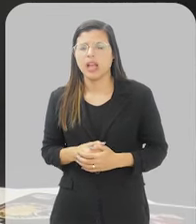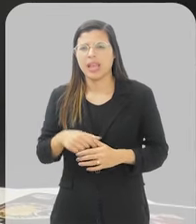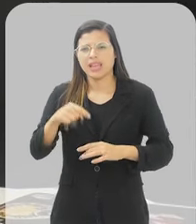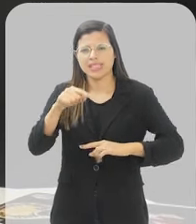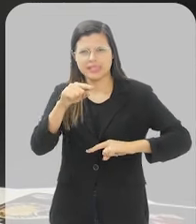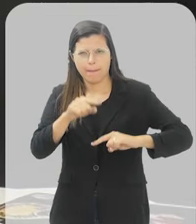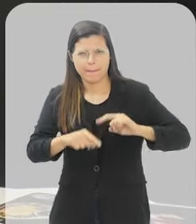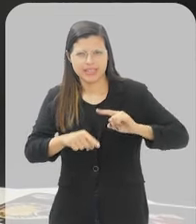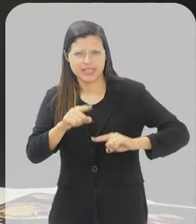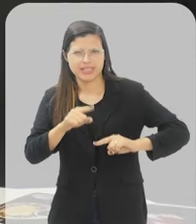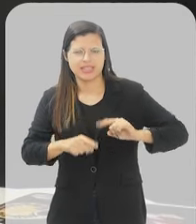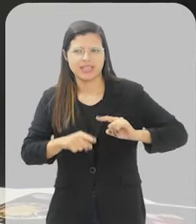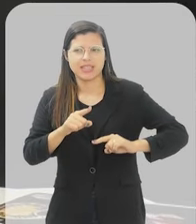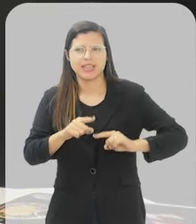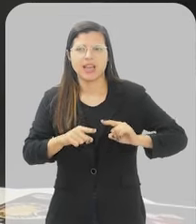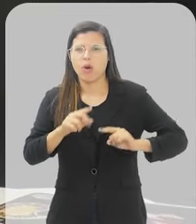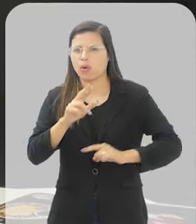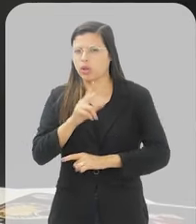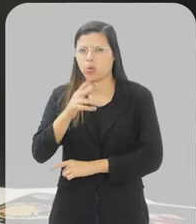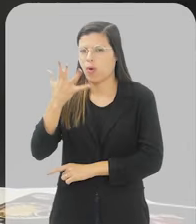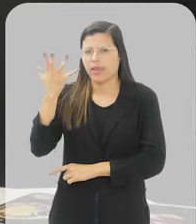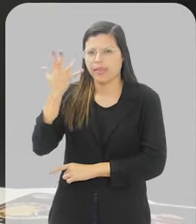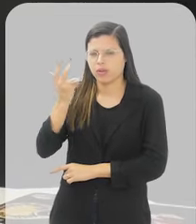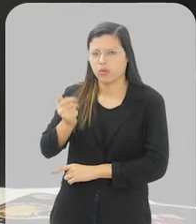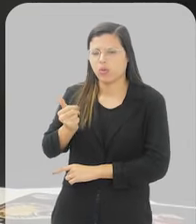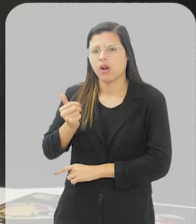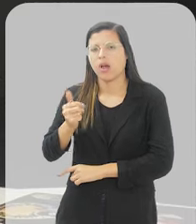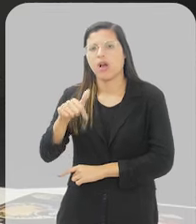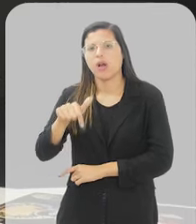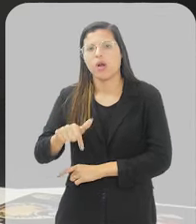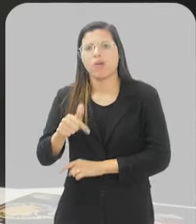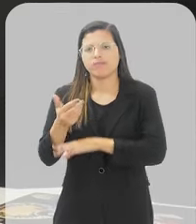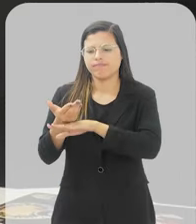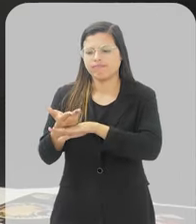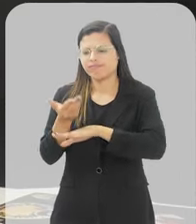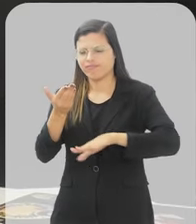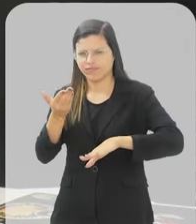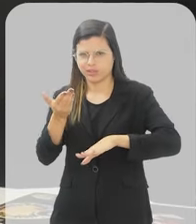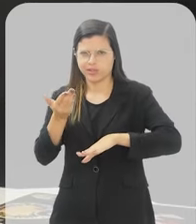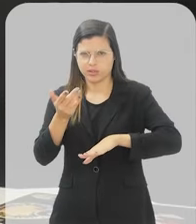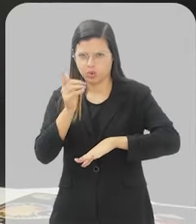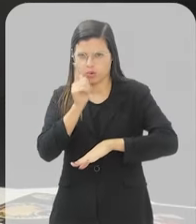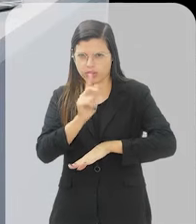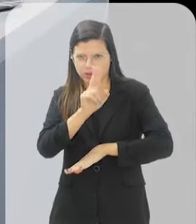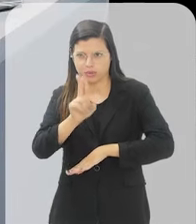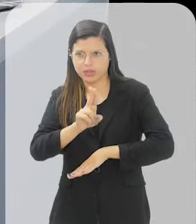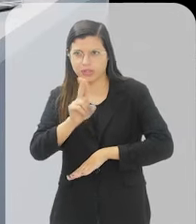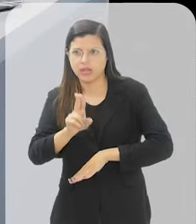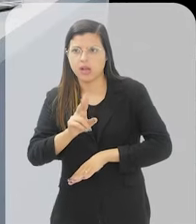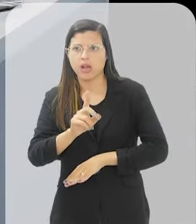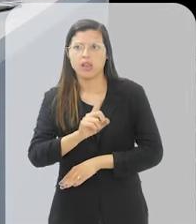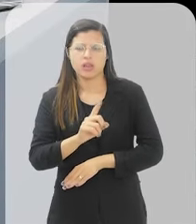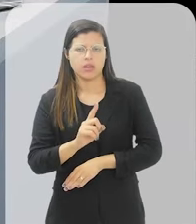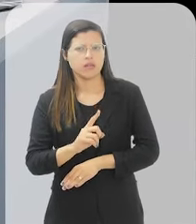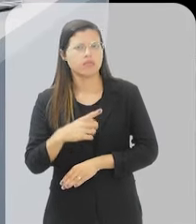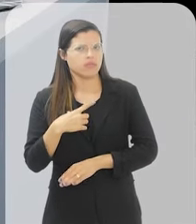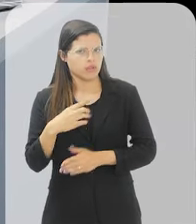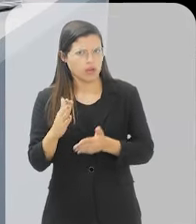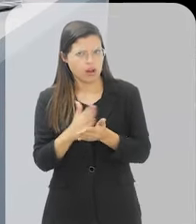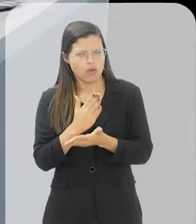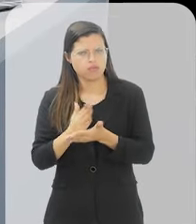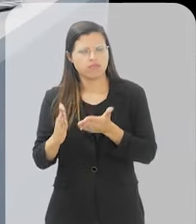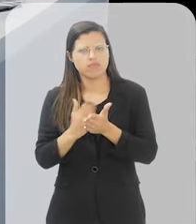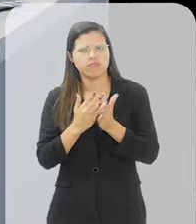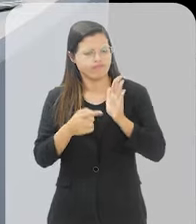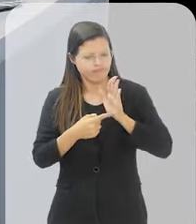Esse material artificial ligado às fazões ainda está muito distante dos destaques? Não, tem alguns destaques que já